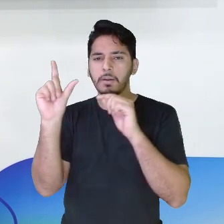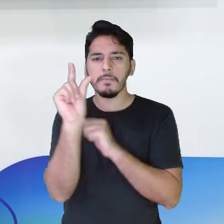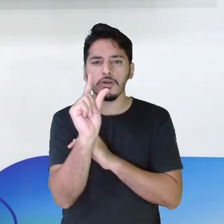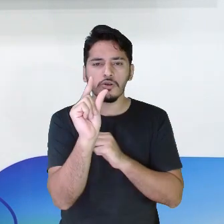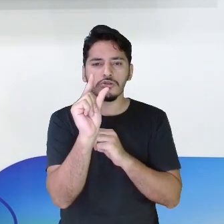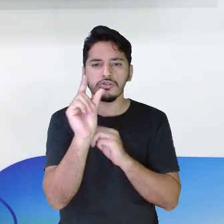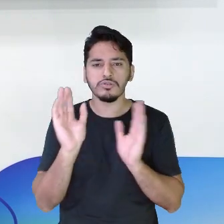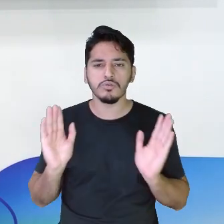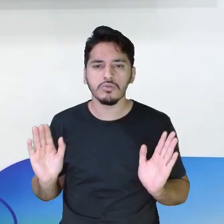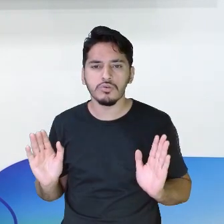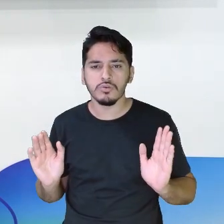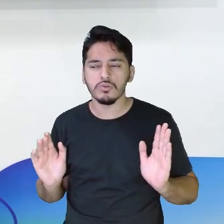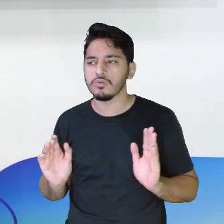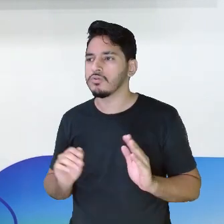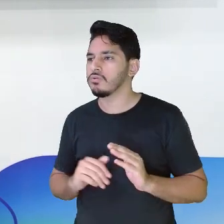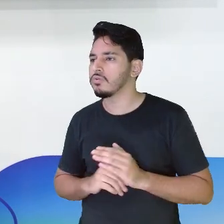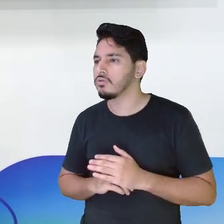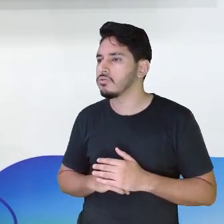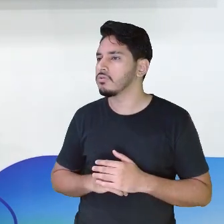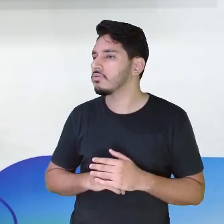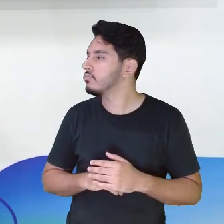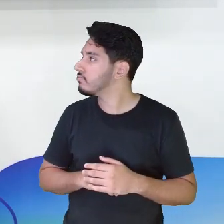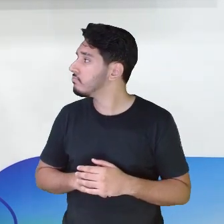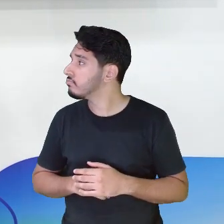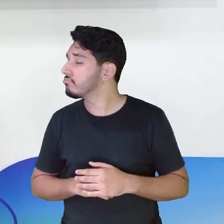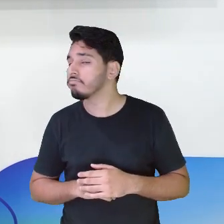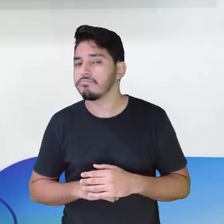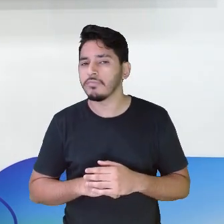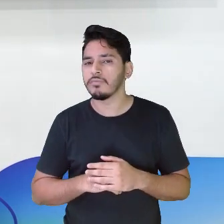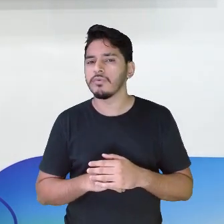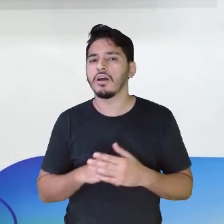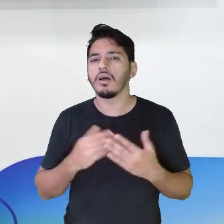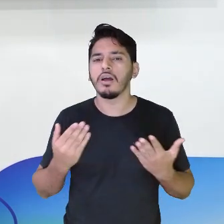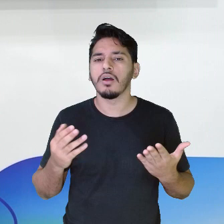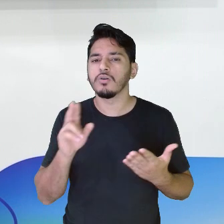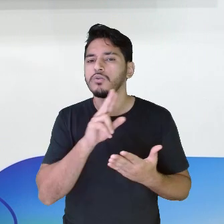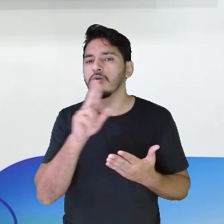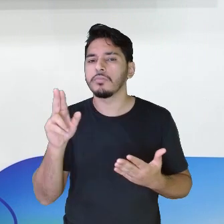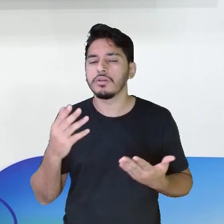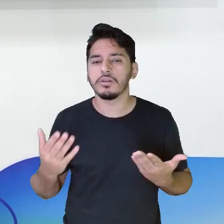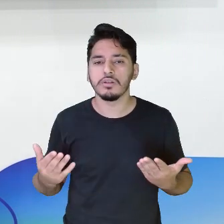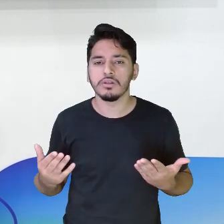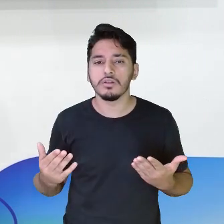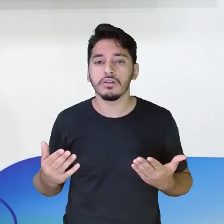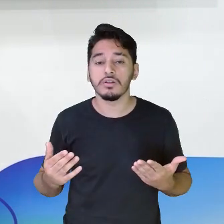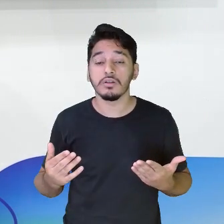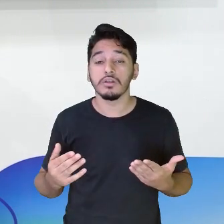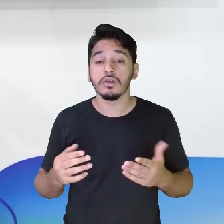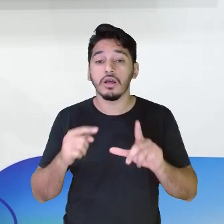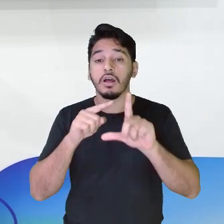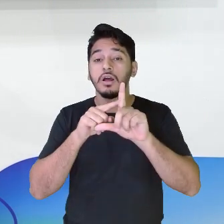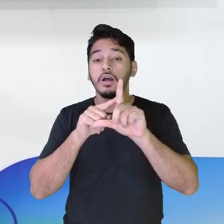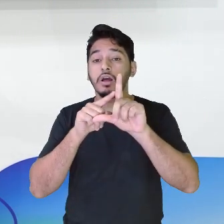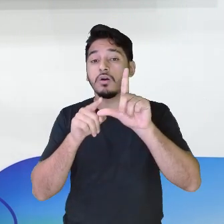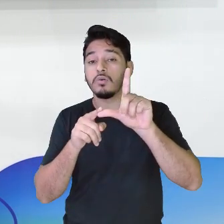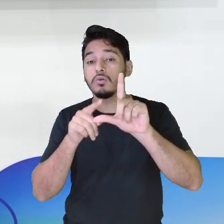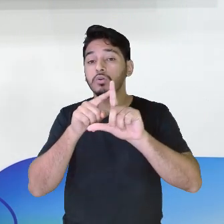pequenininho, mas fechadinho, a gente chama de ângulo.